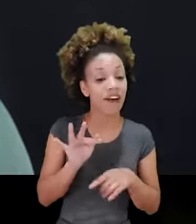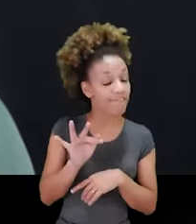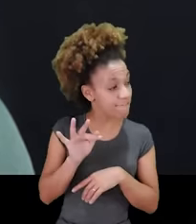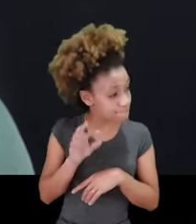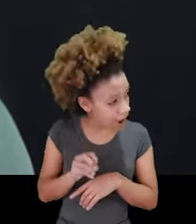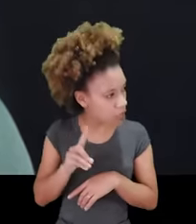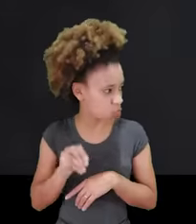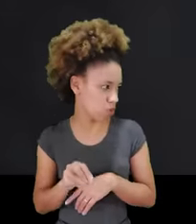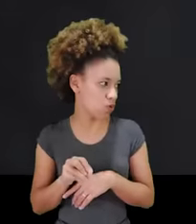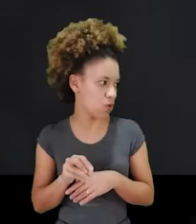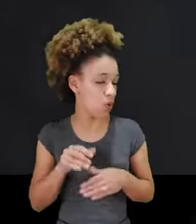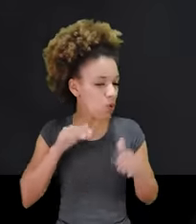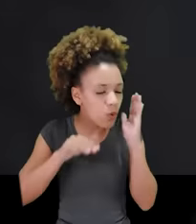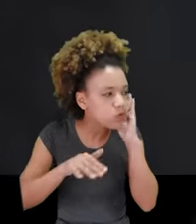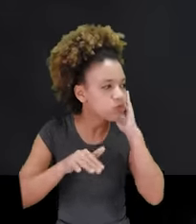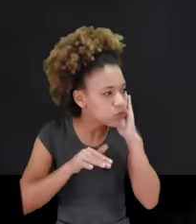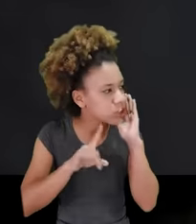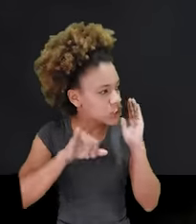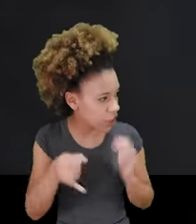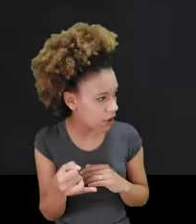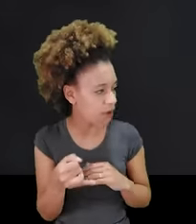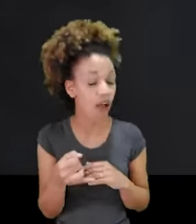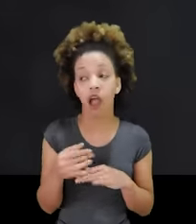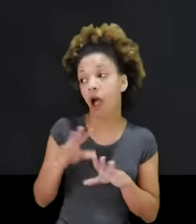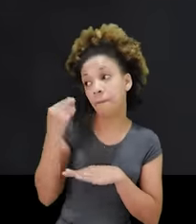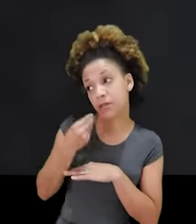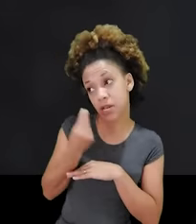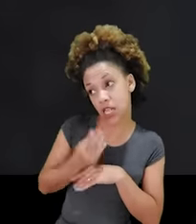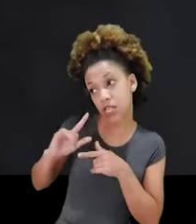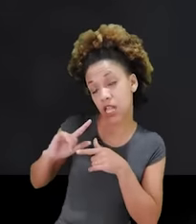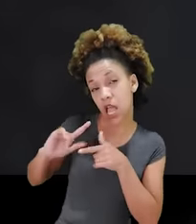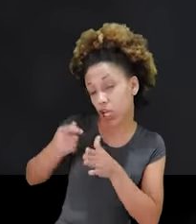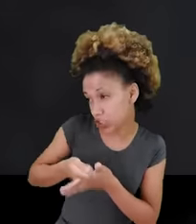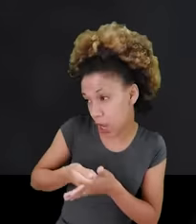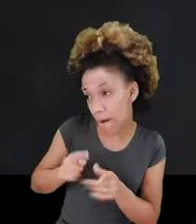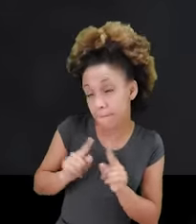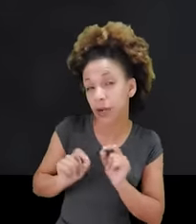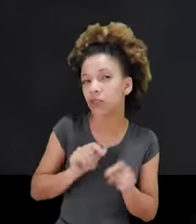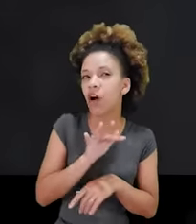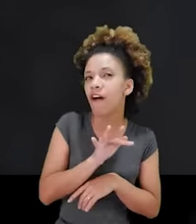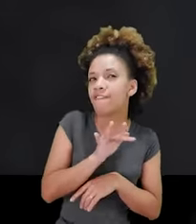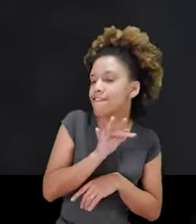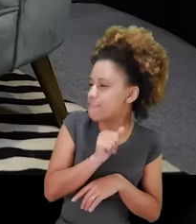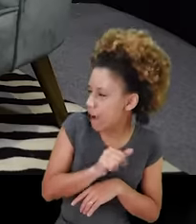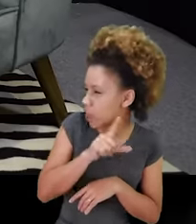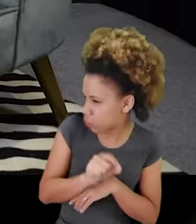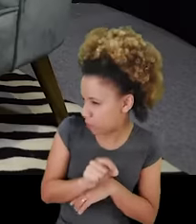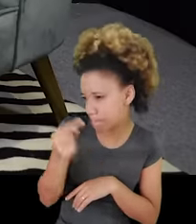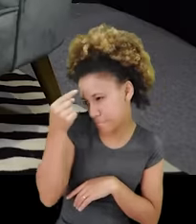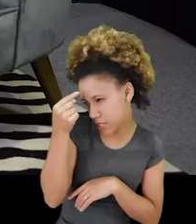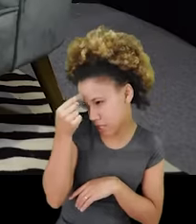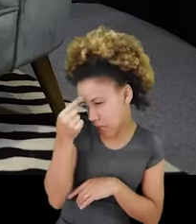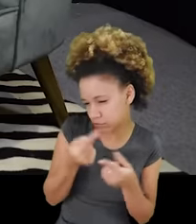com eletrônico, tem essas coisas? Há uma outra experiência, assim, mais radical, mas o que acontece é um fado mais canção,